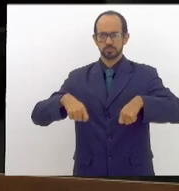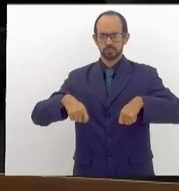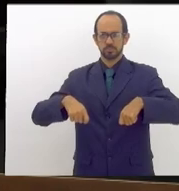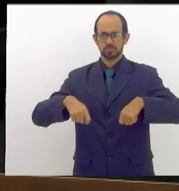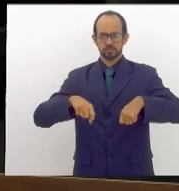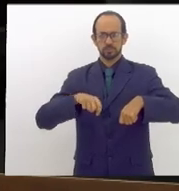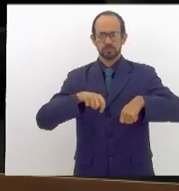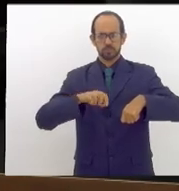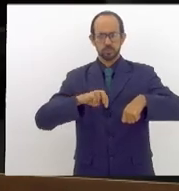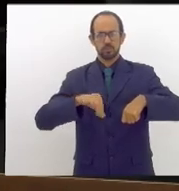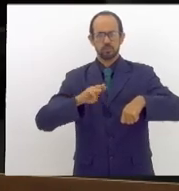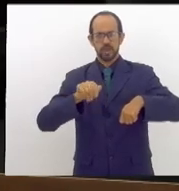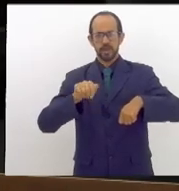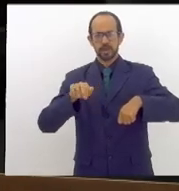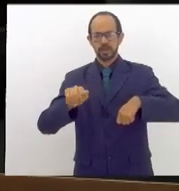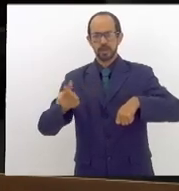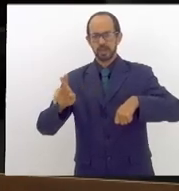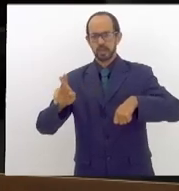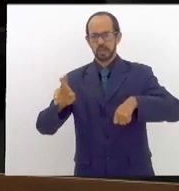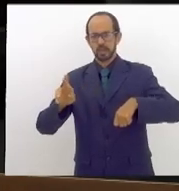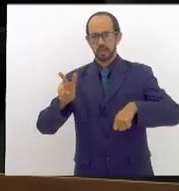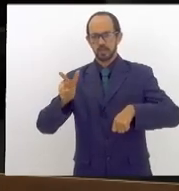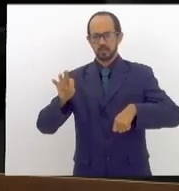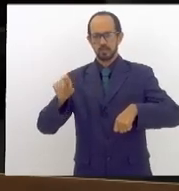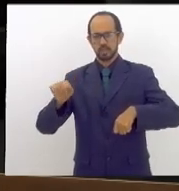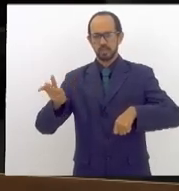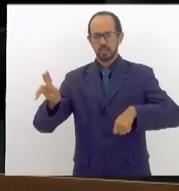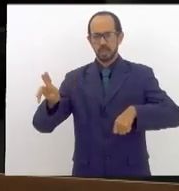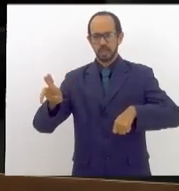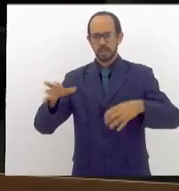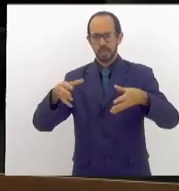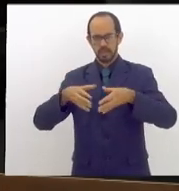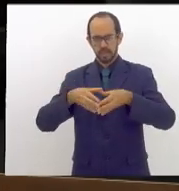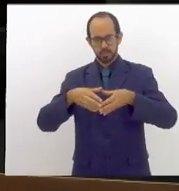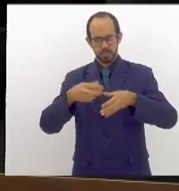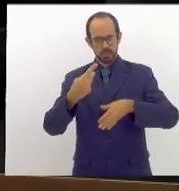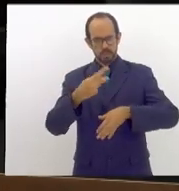Wagner vittar e toda a sua equipe